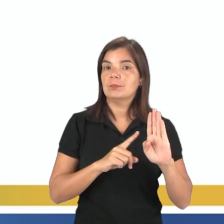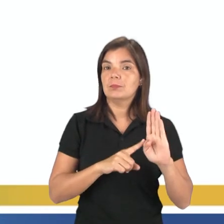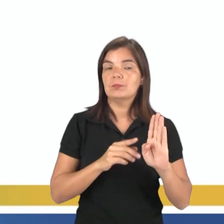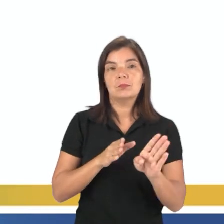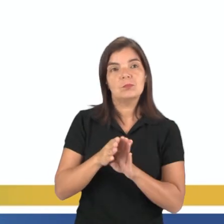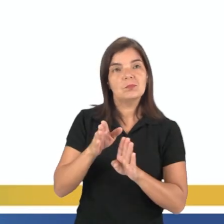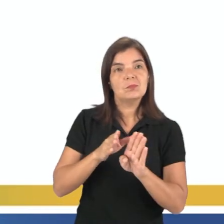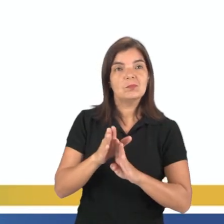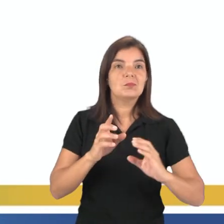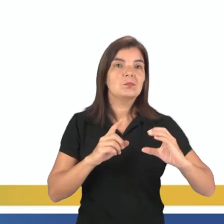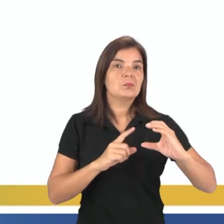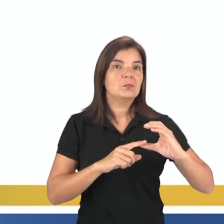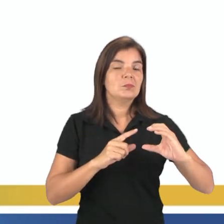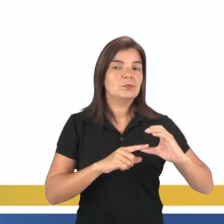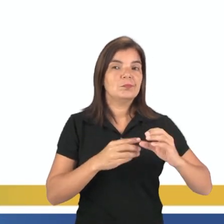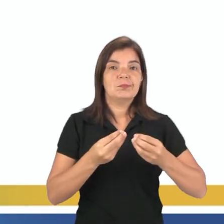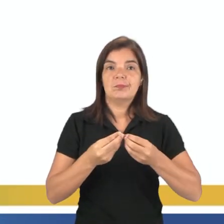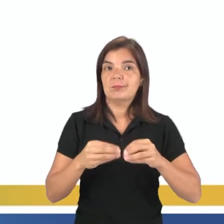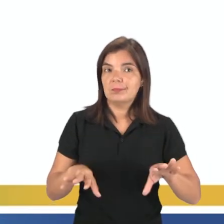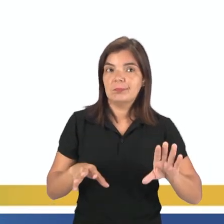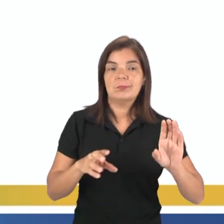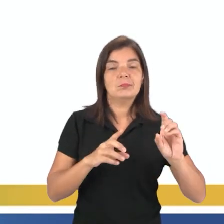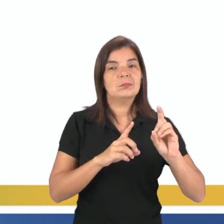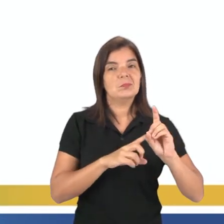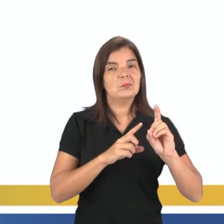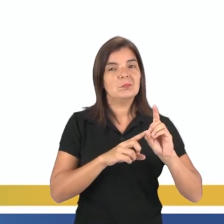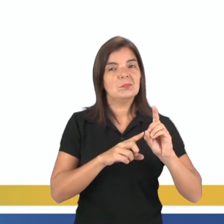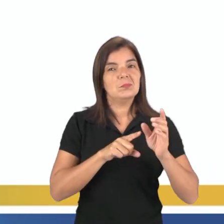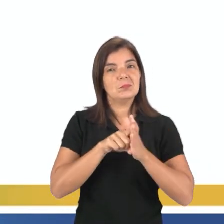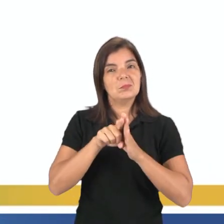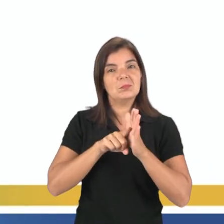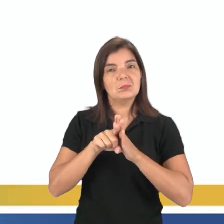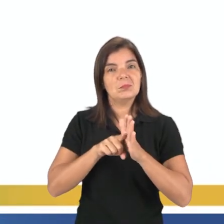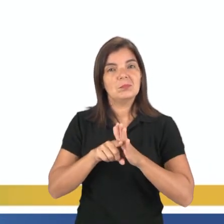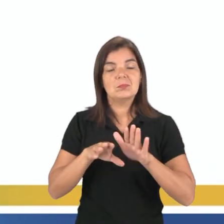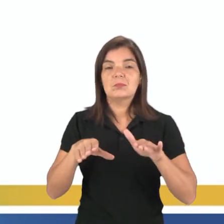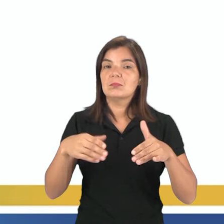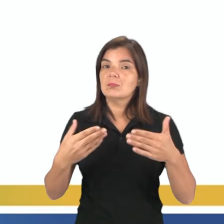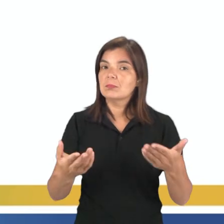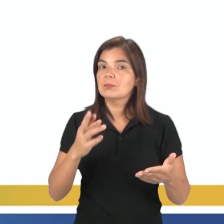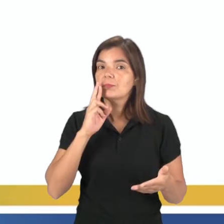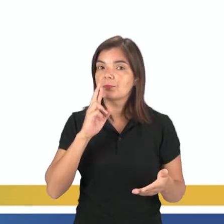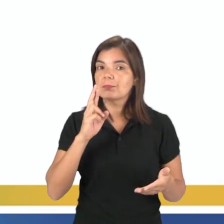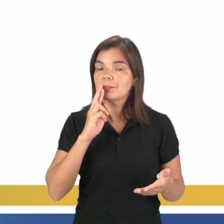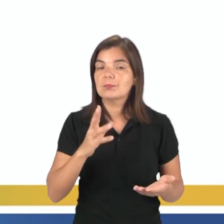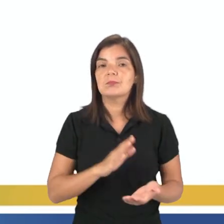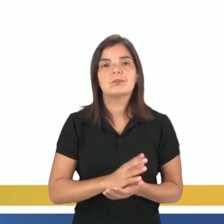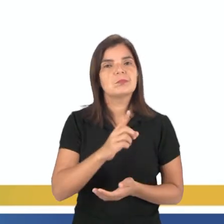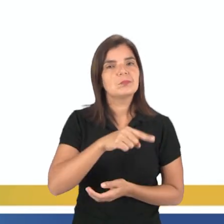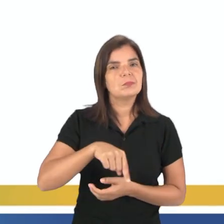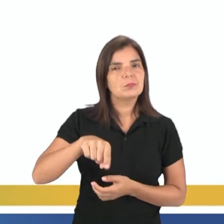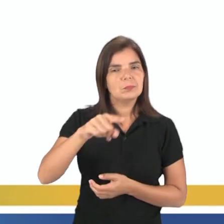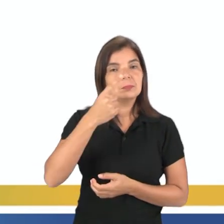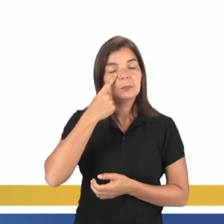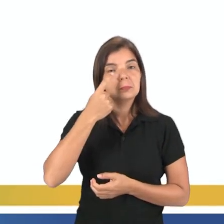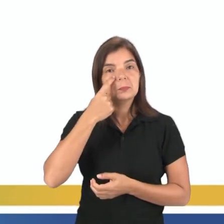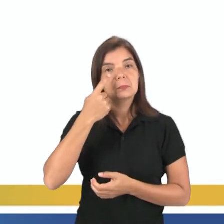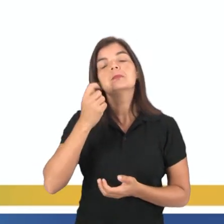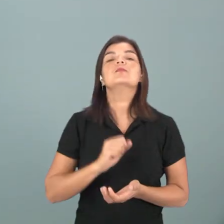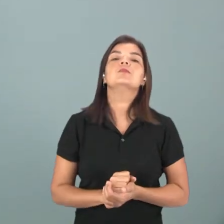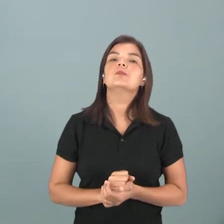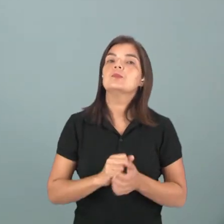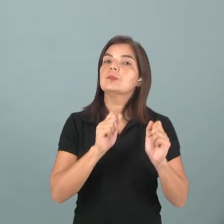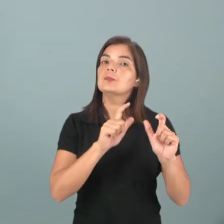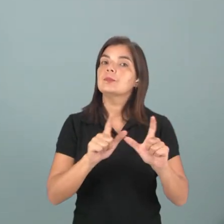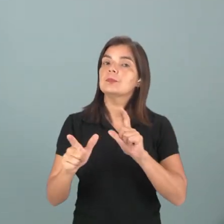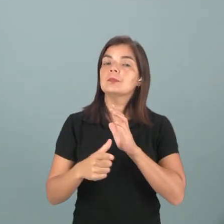B, recomendação. Letra C, desastrado. Ou letra D, pesquisa. Se você voltar ao